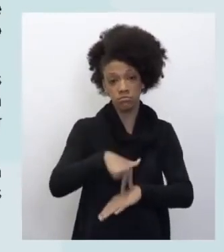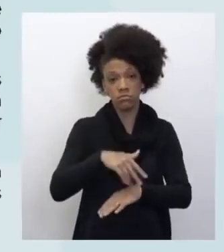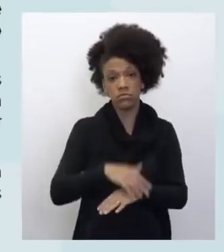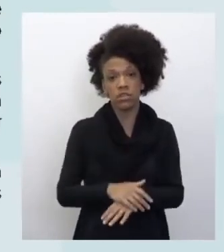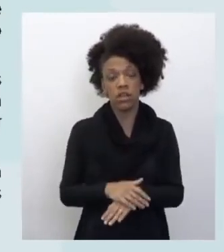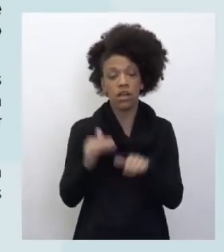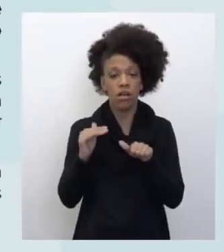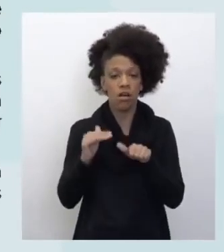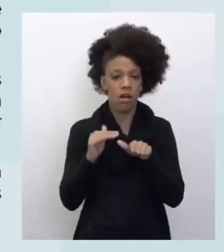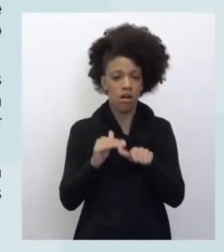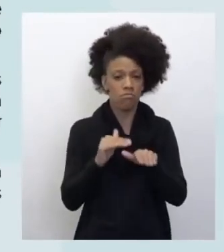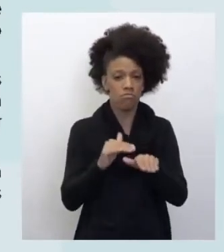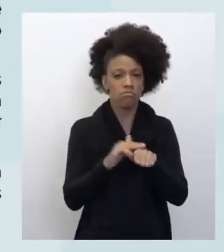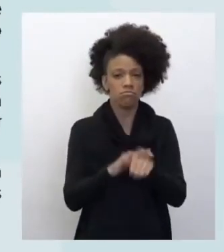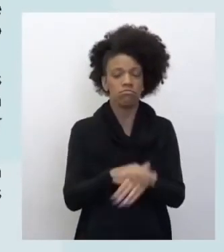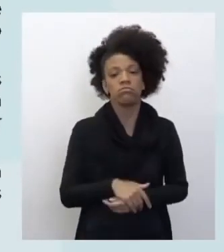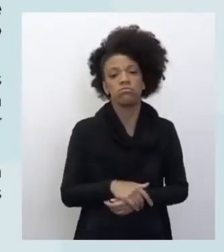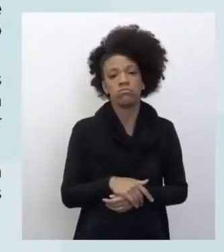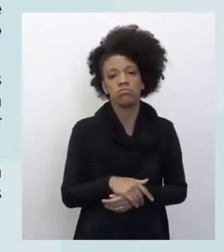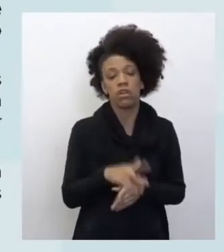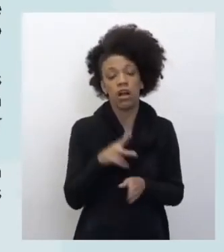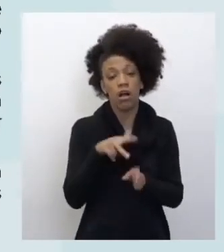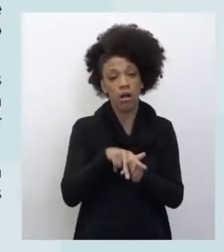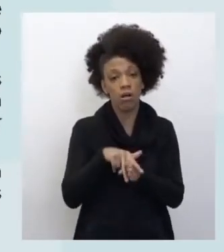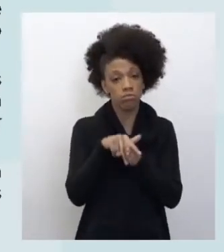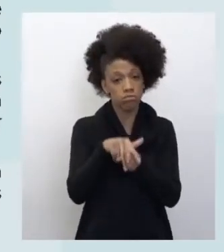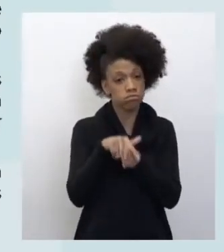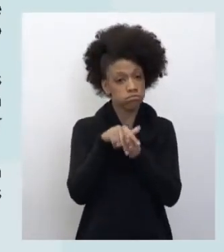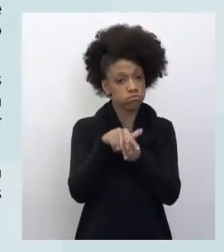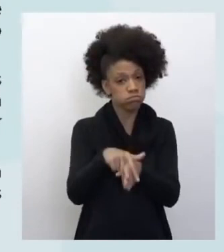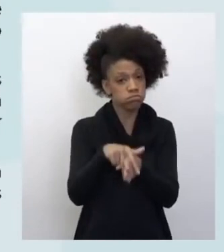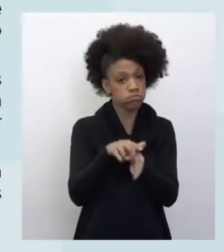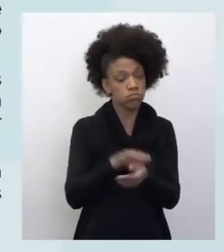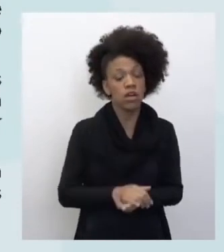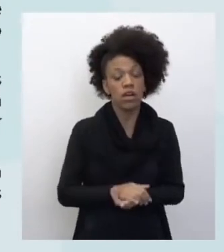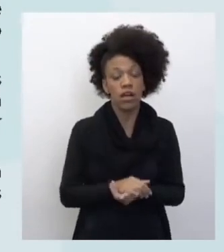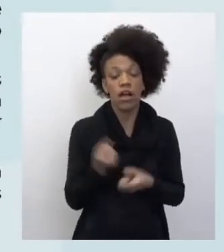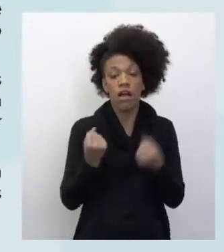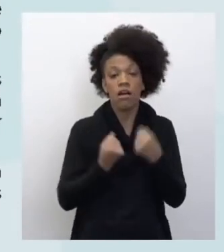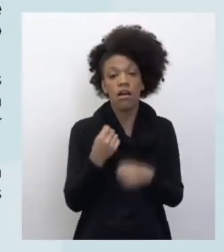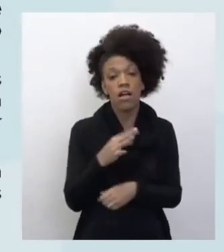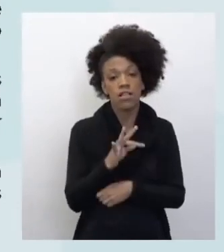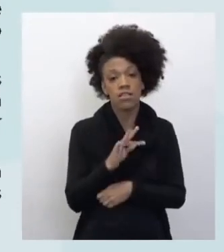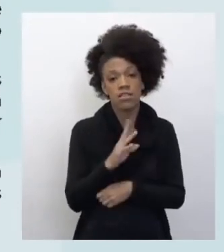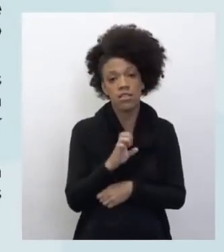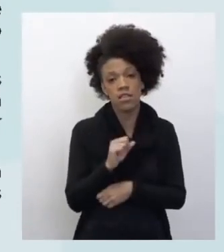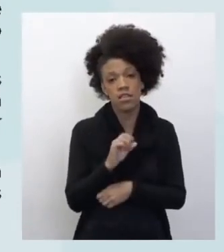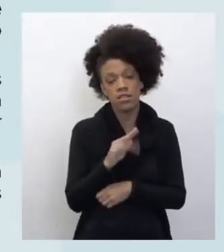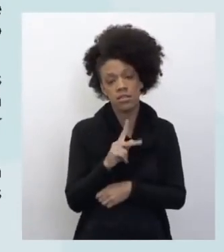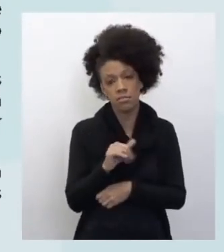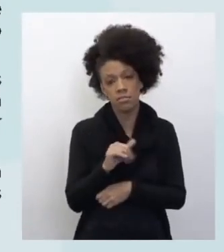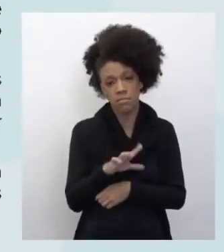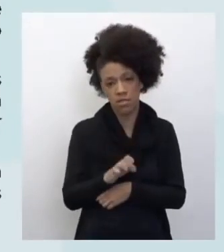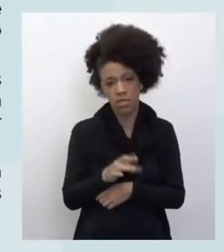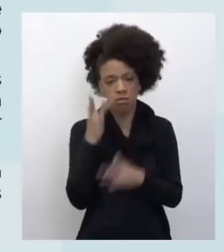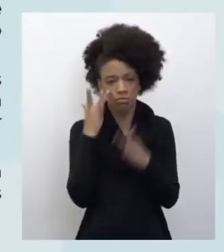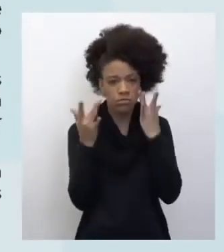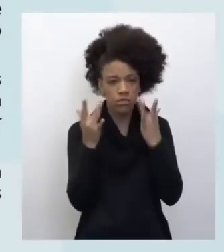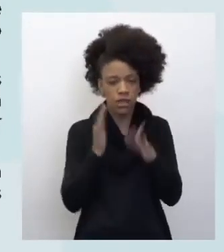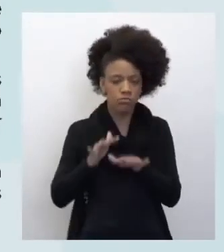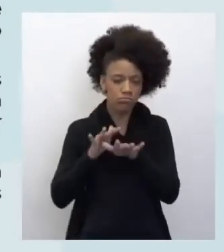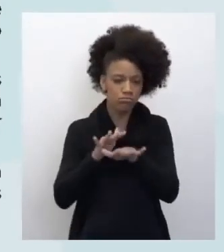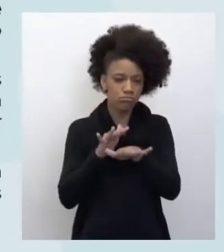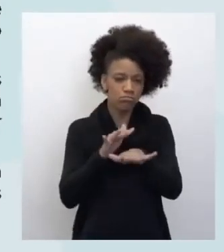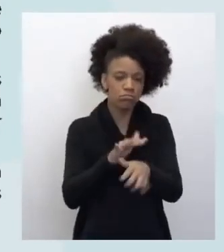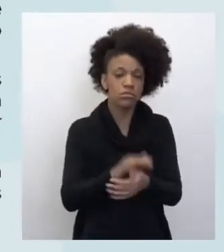de viagem, embora fosse mais comum a utilização do carro de tespes, um teatro móvel de antigamente. Ao chegarem a